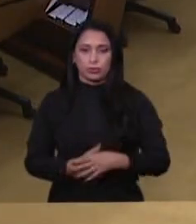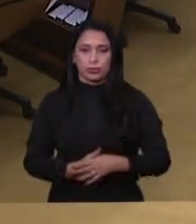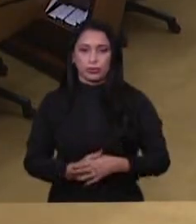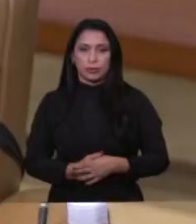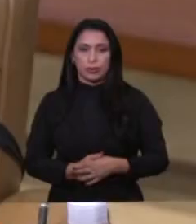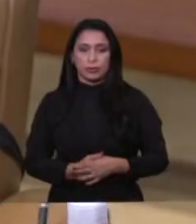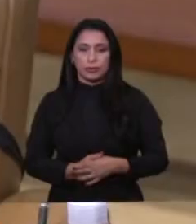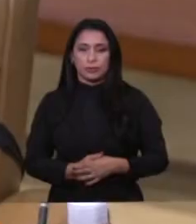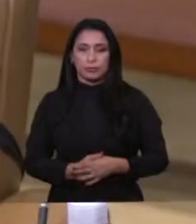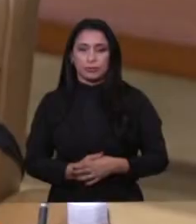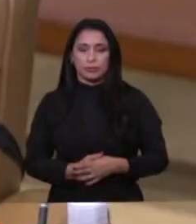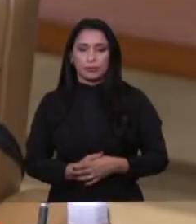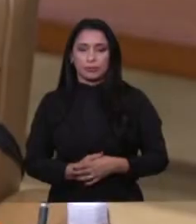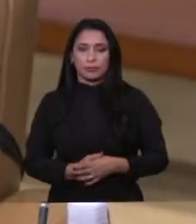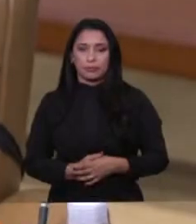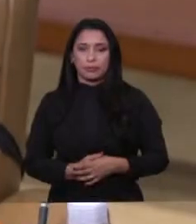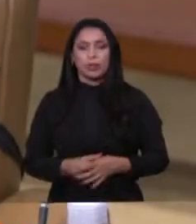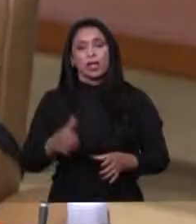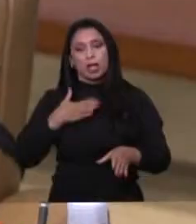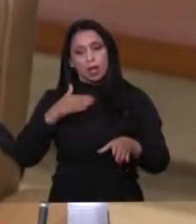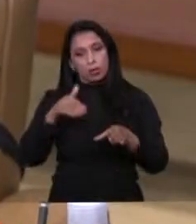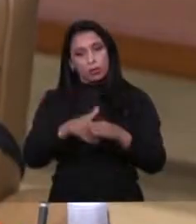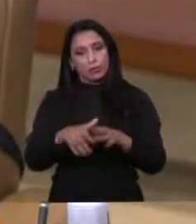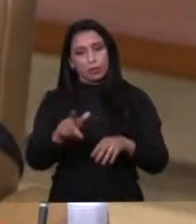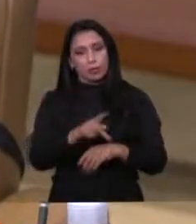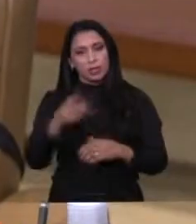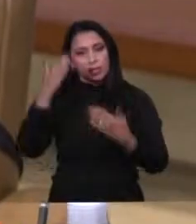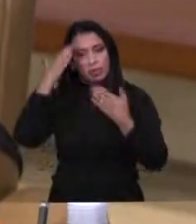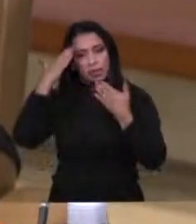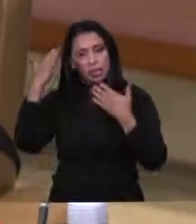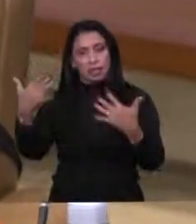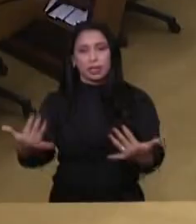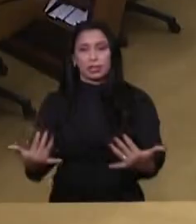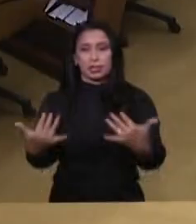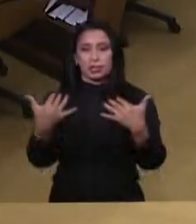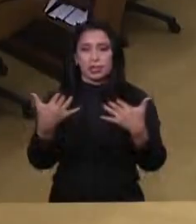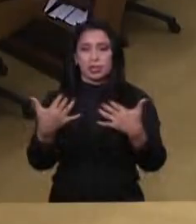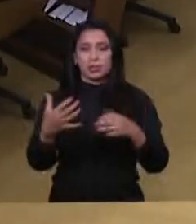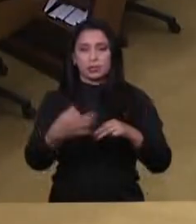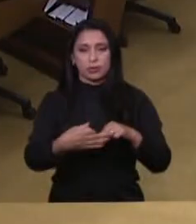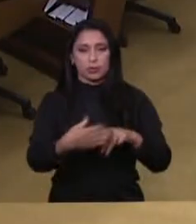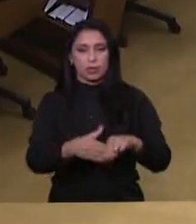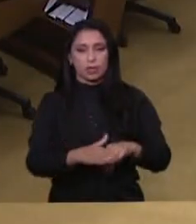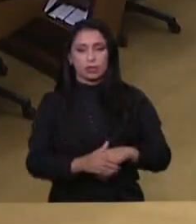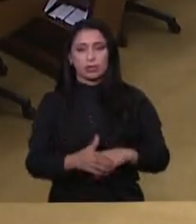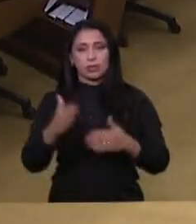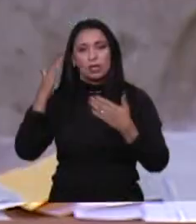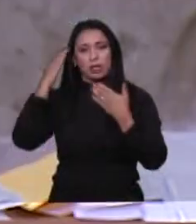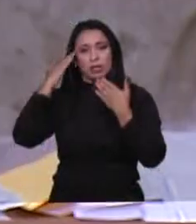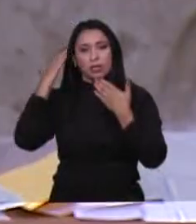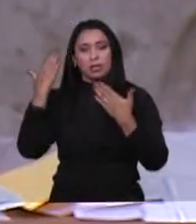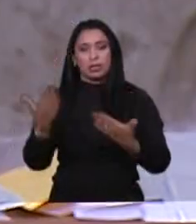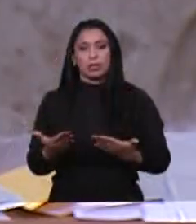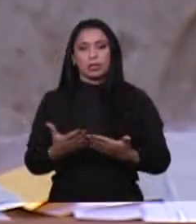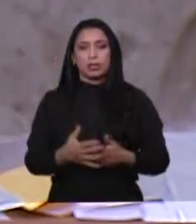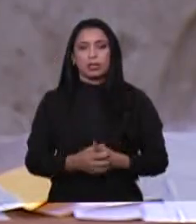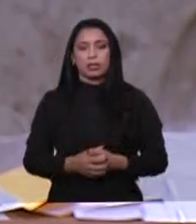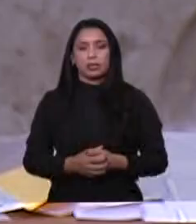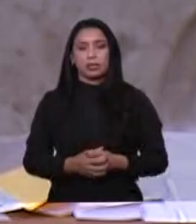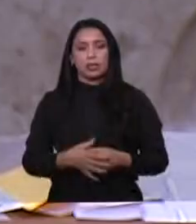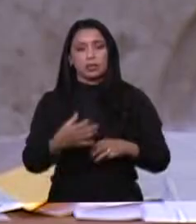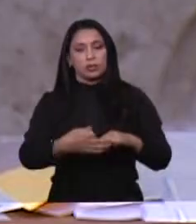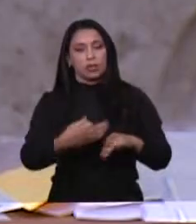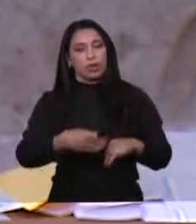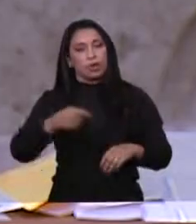E é como voto, senhora presidente. Agradeço a atenção dos pares. Agradeço ao ministro André